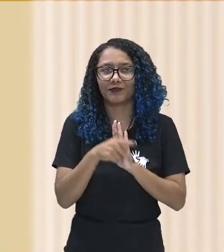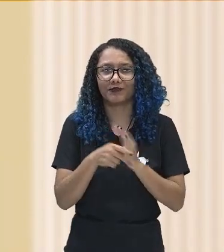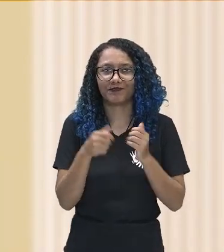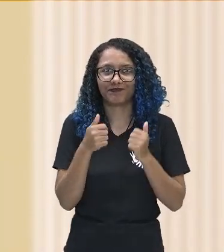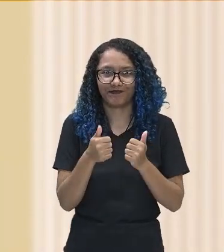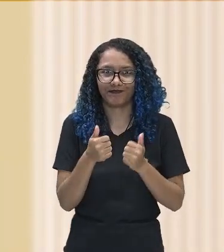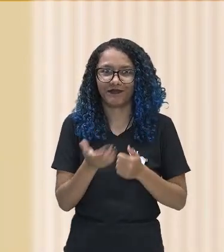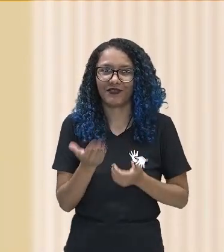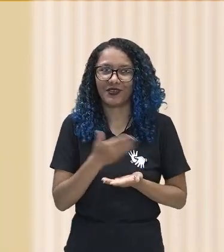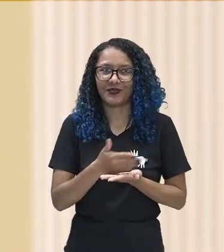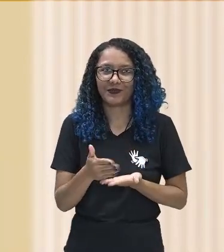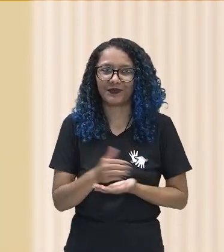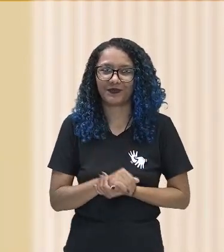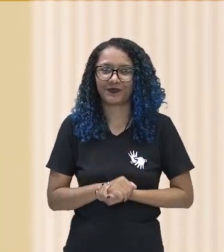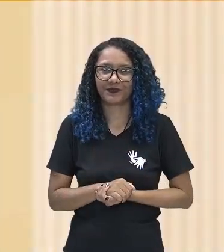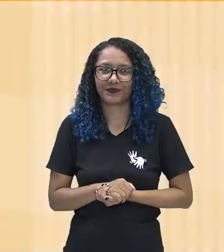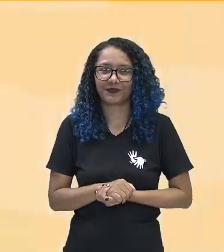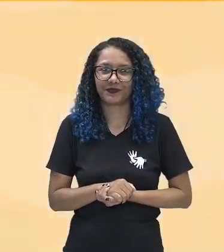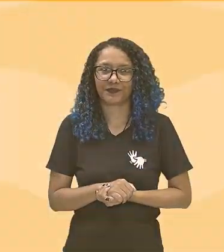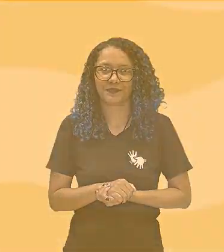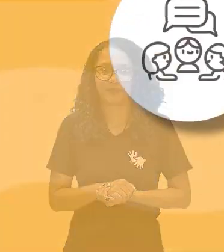projeto de vida. Vamos para a aula.